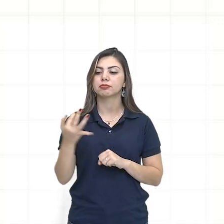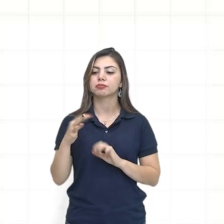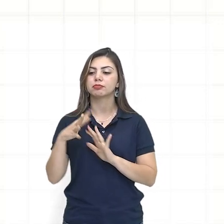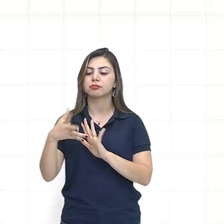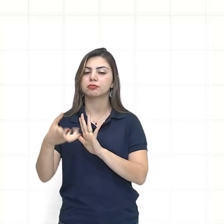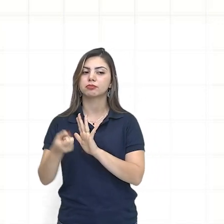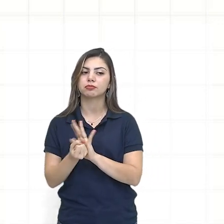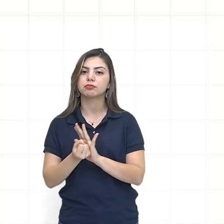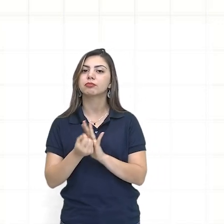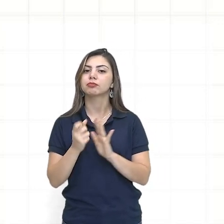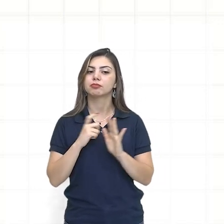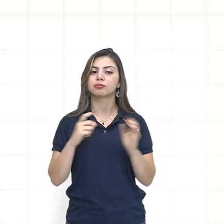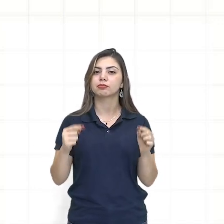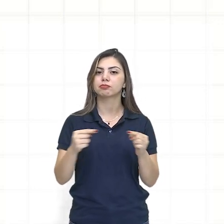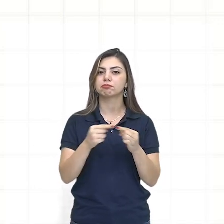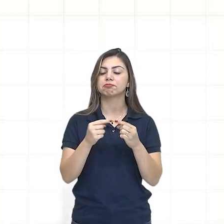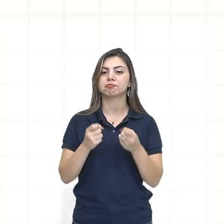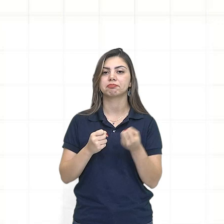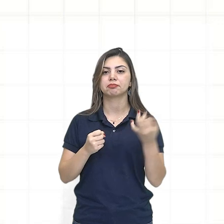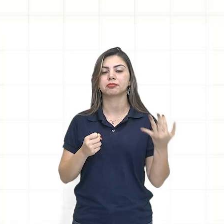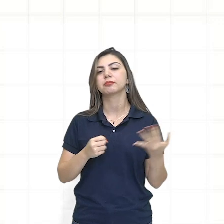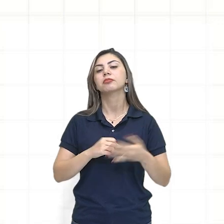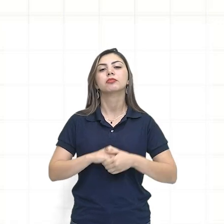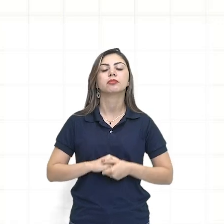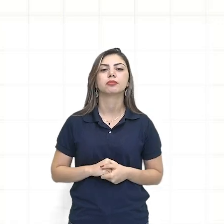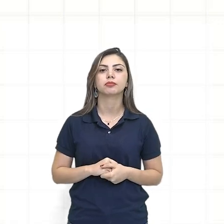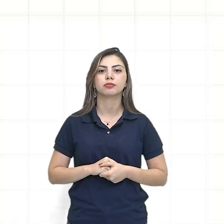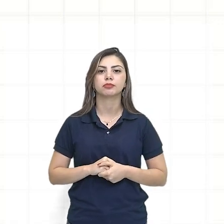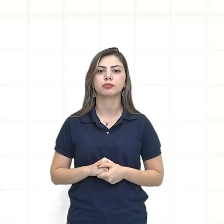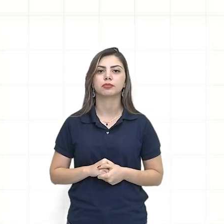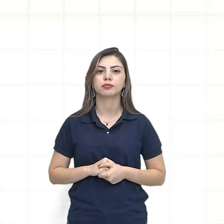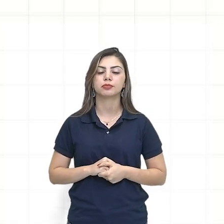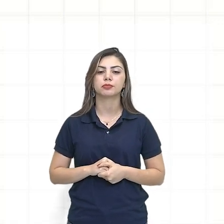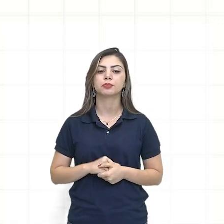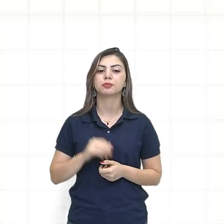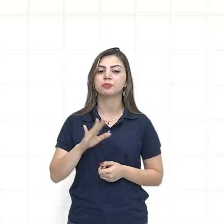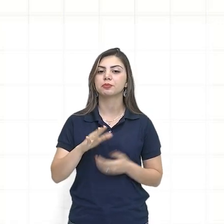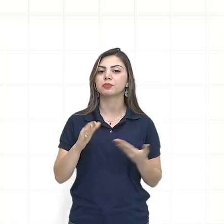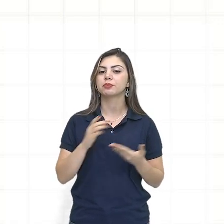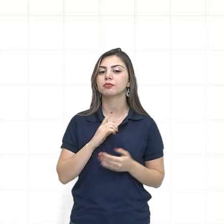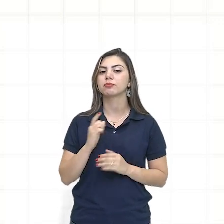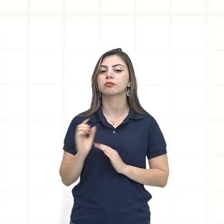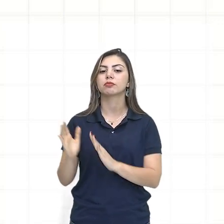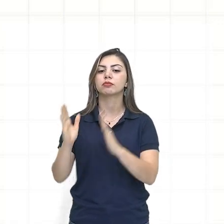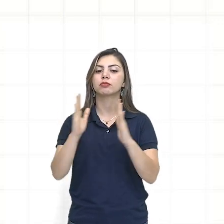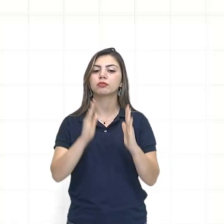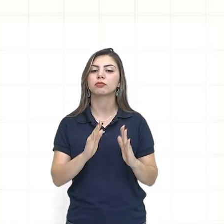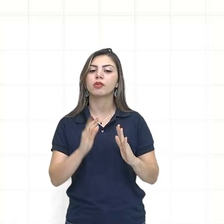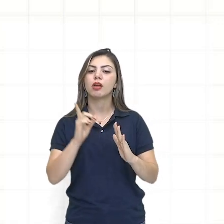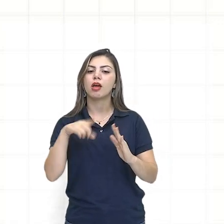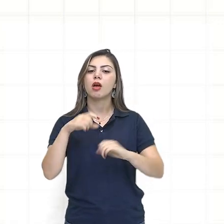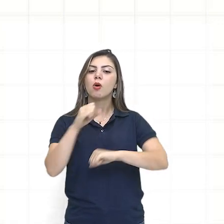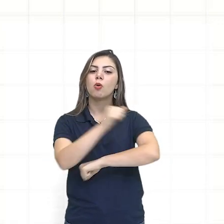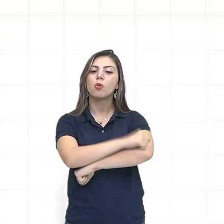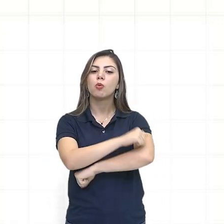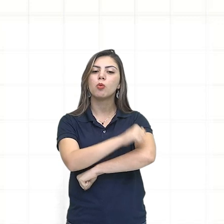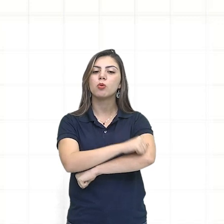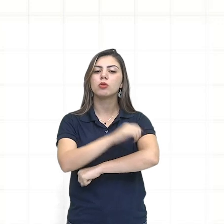antigas civilizações. Aqui temos o nosso próximo símbolo, que é um osso de